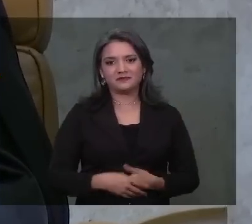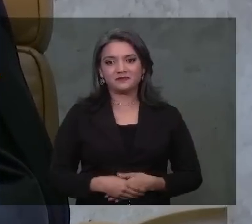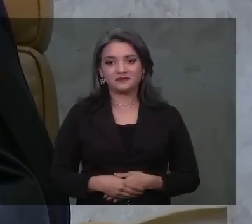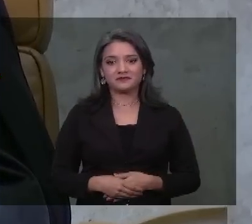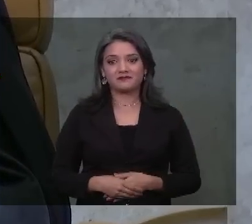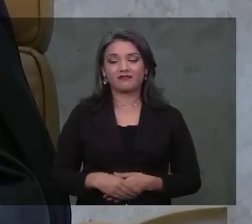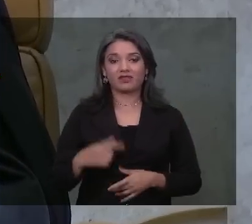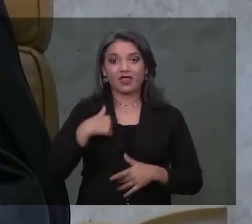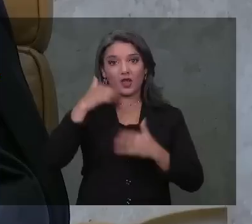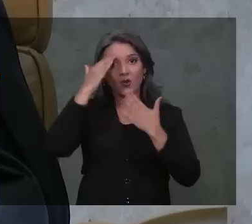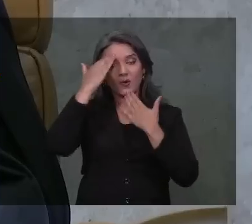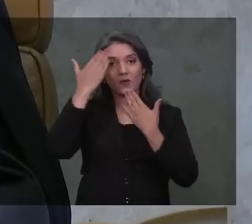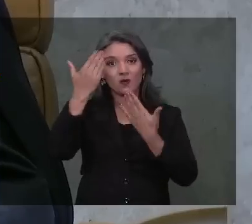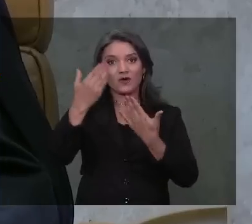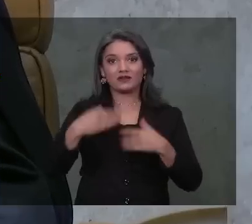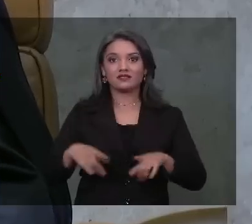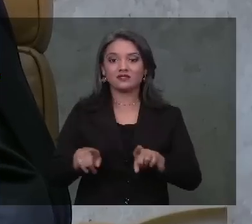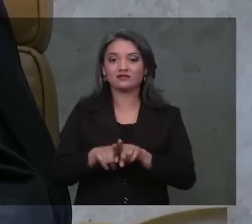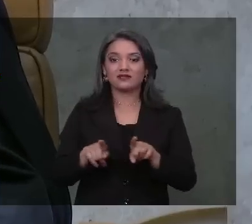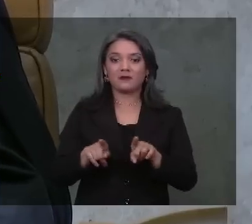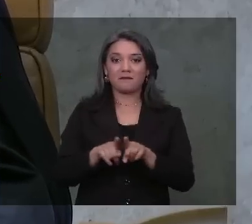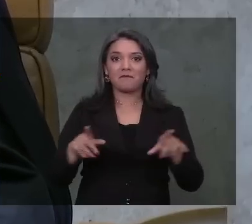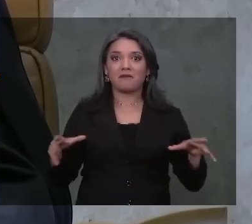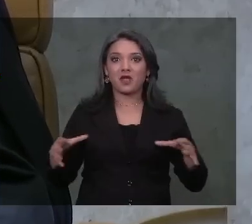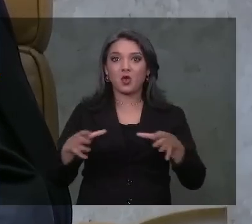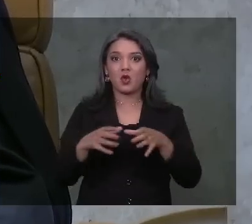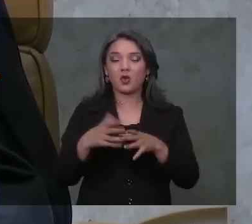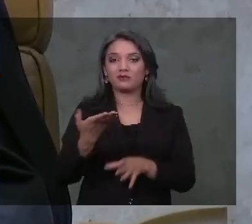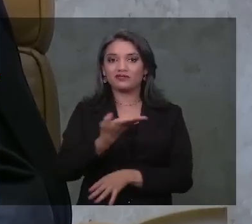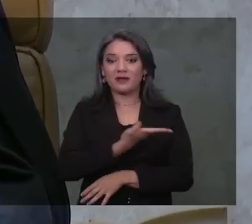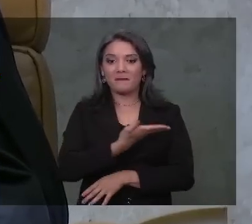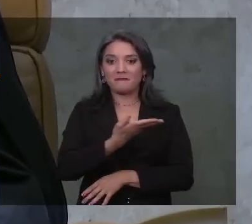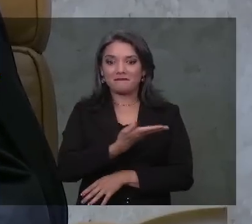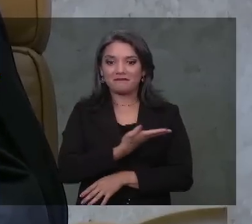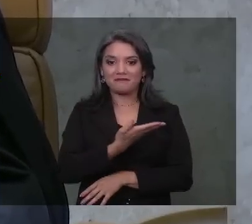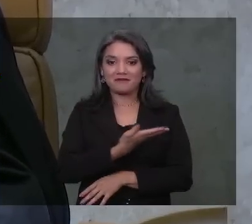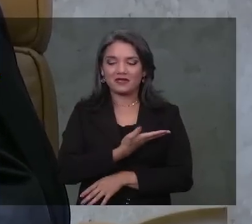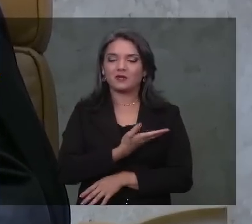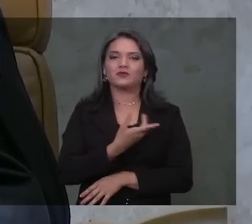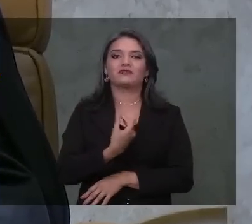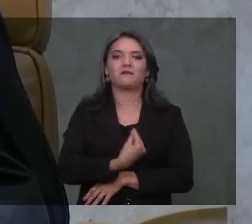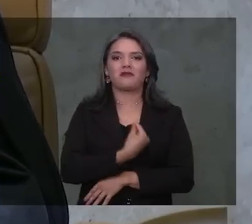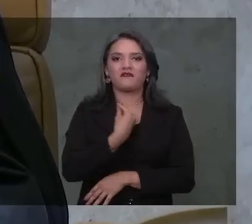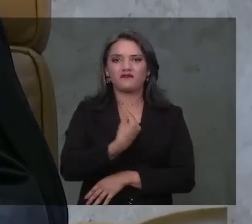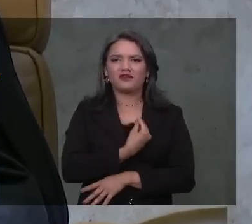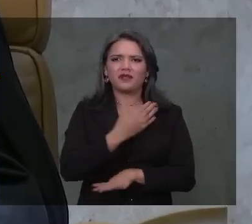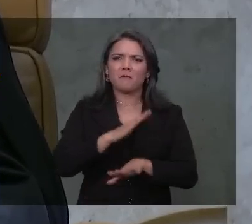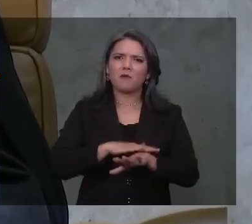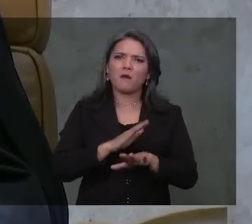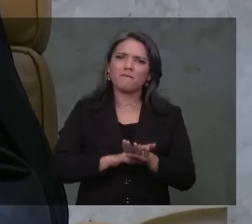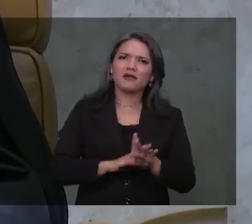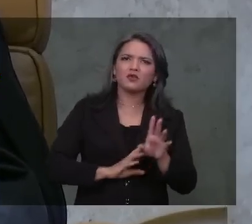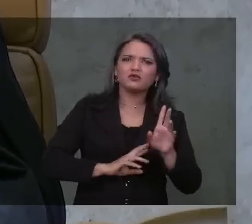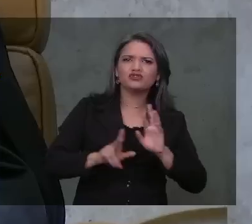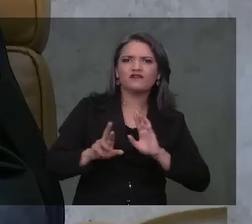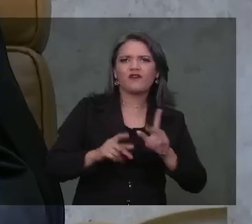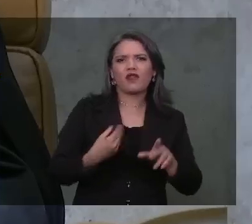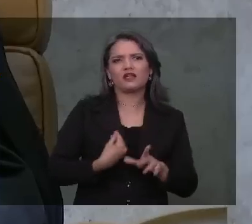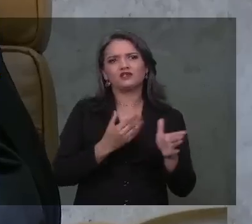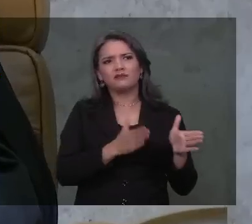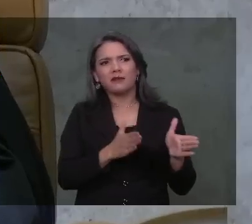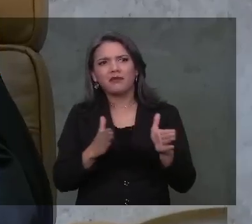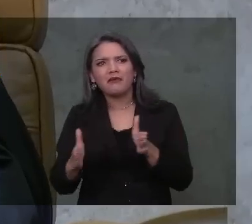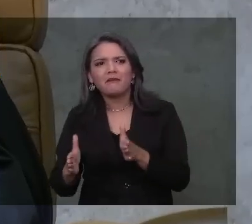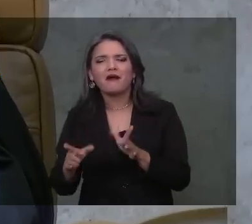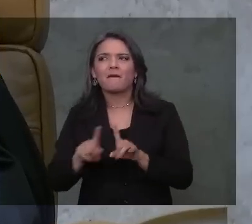Sou grato também à legião de amigos que cruzaram o meu caminho em fases diferentes da vida e